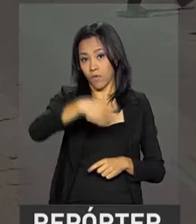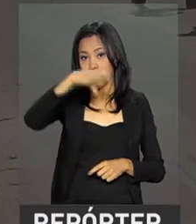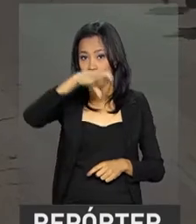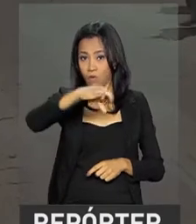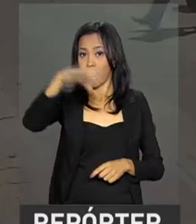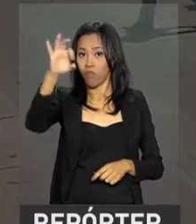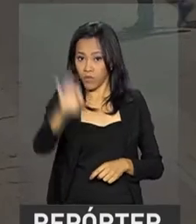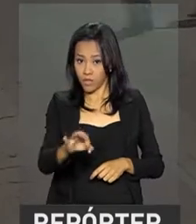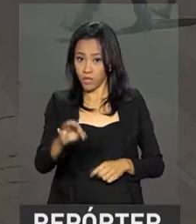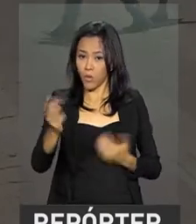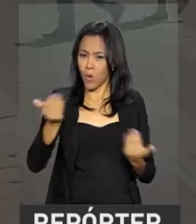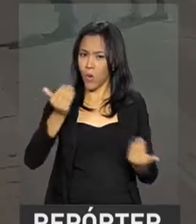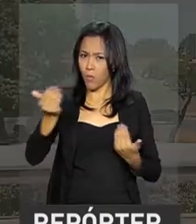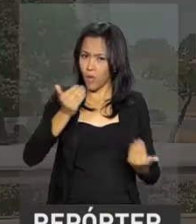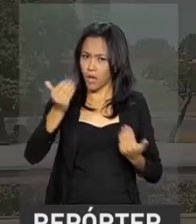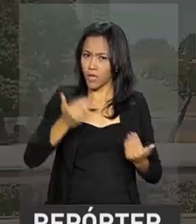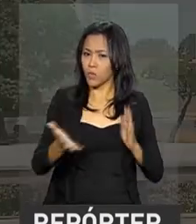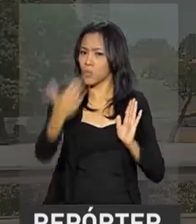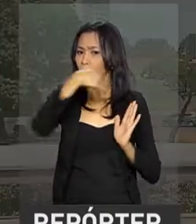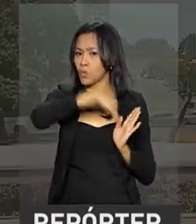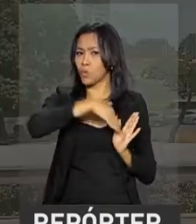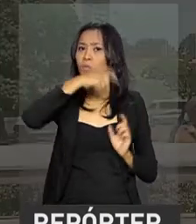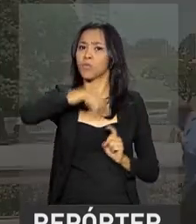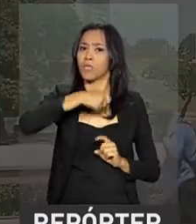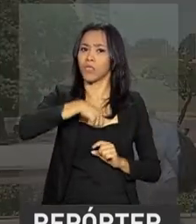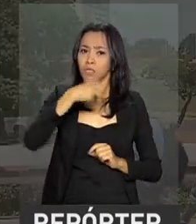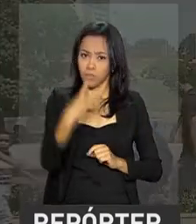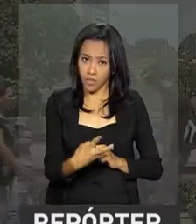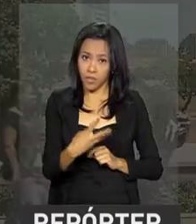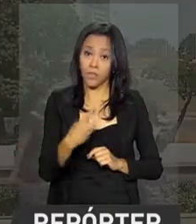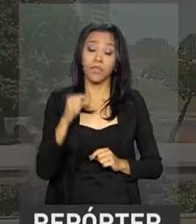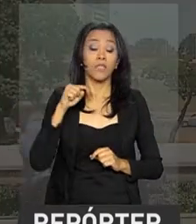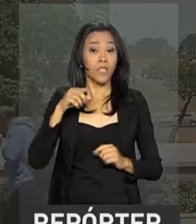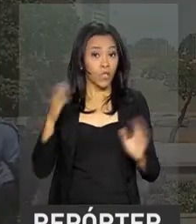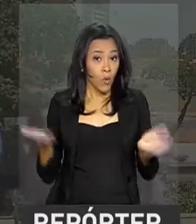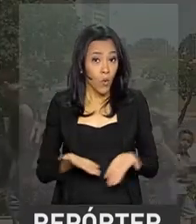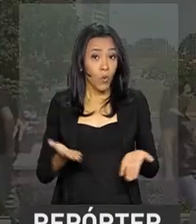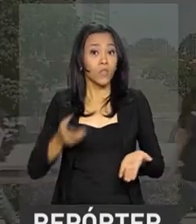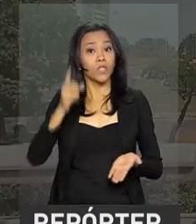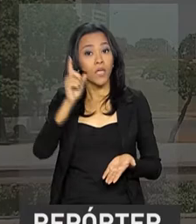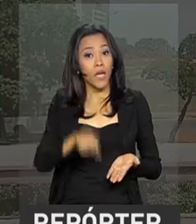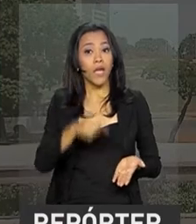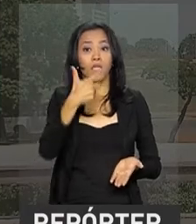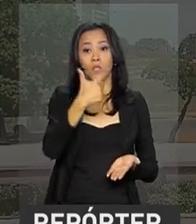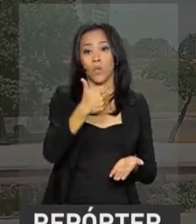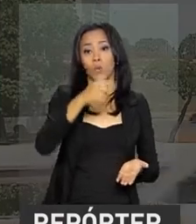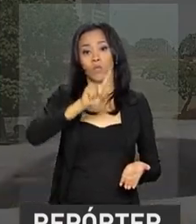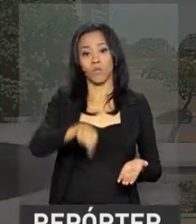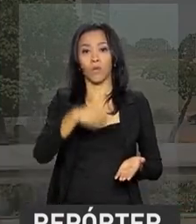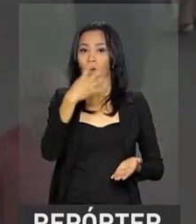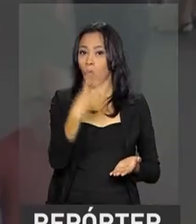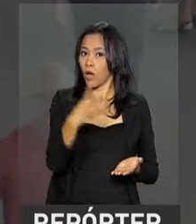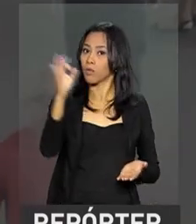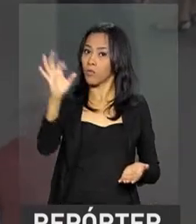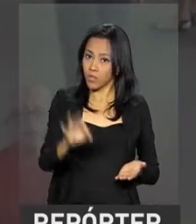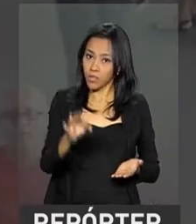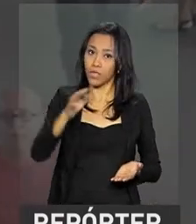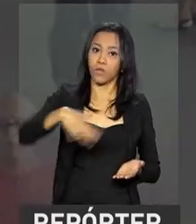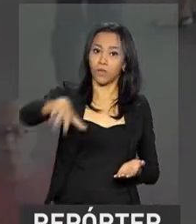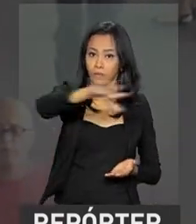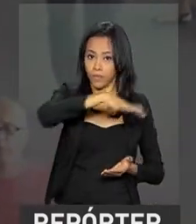na comparação entre os últimos trimestres e representa hoje 12,4 por cento da população